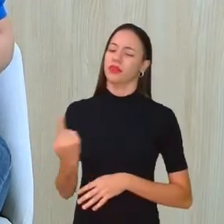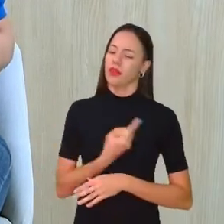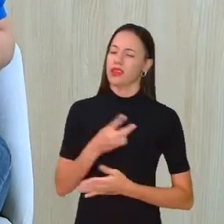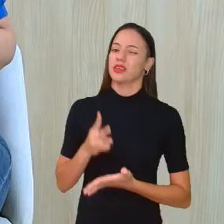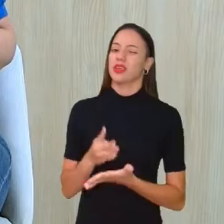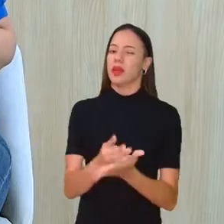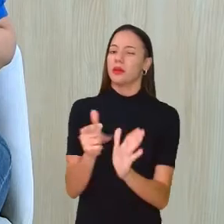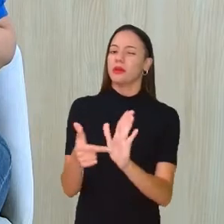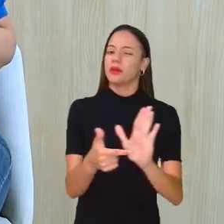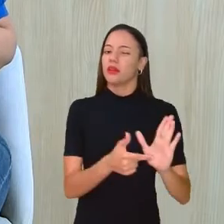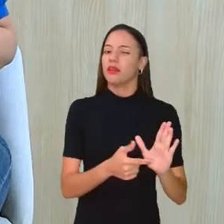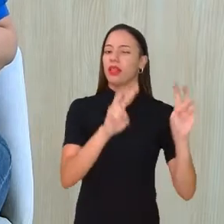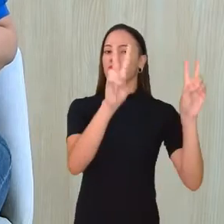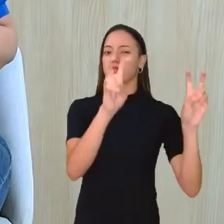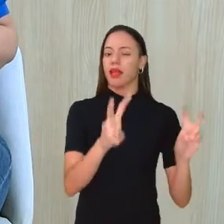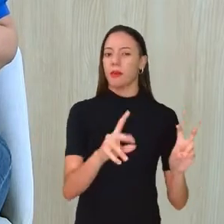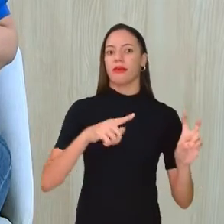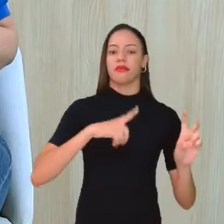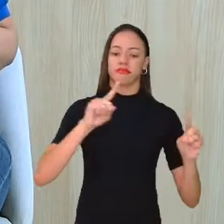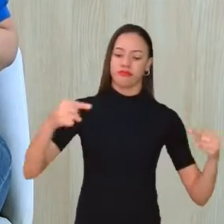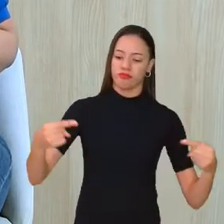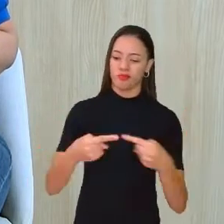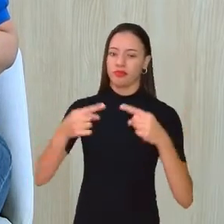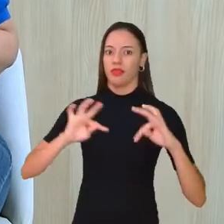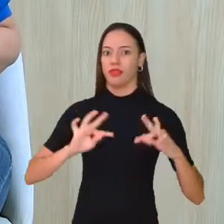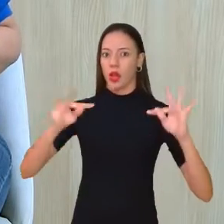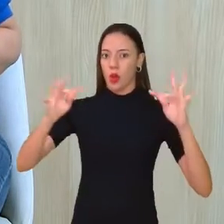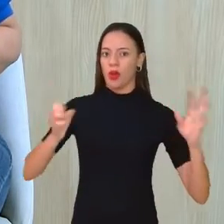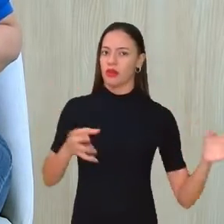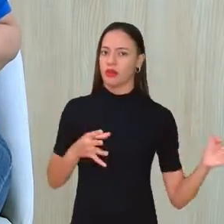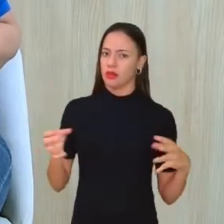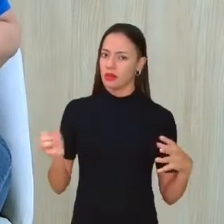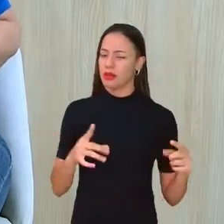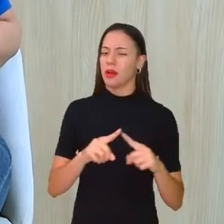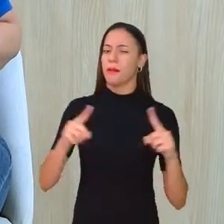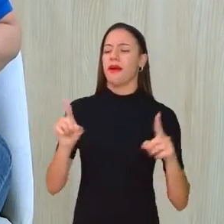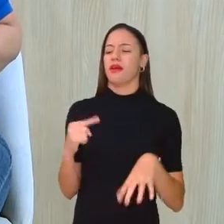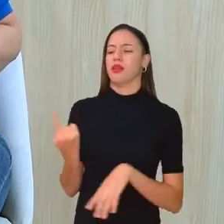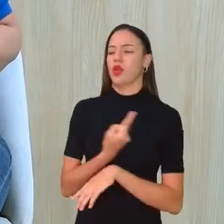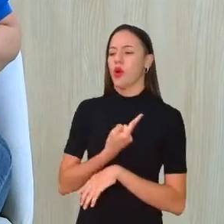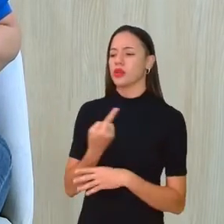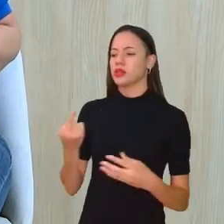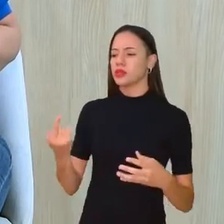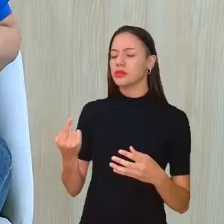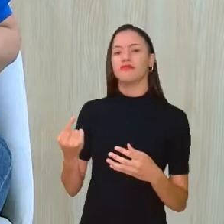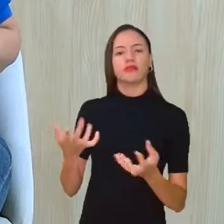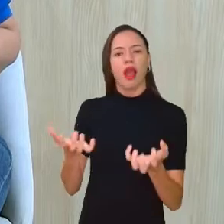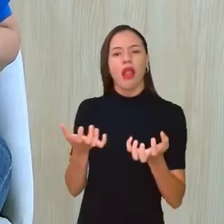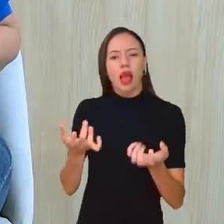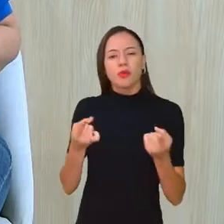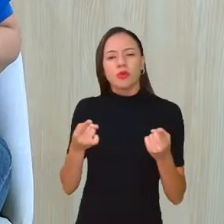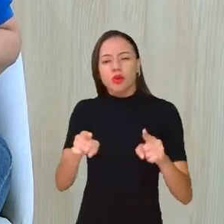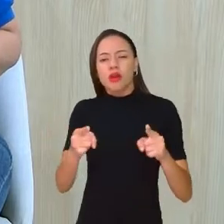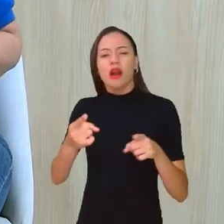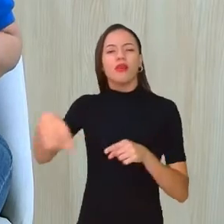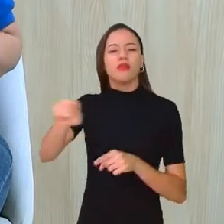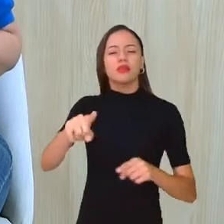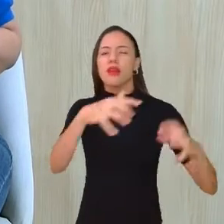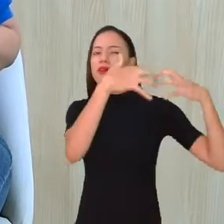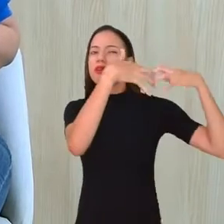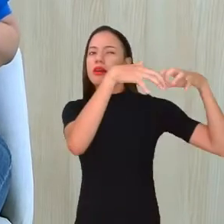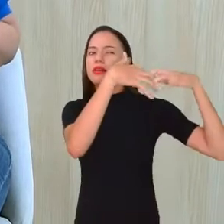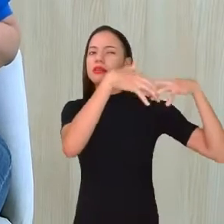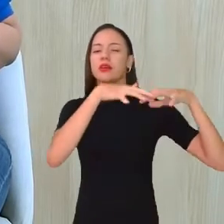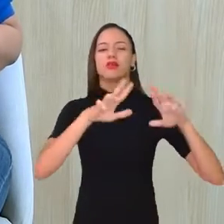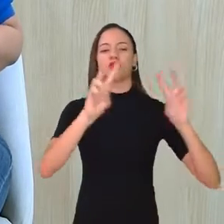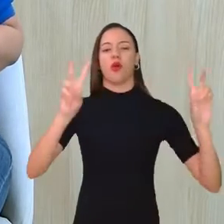temas assim que, mesmo ligado à tecnologia e inovação, a gente traz meio que uma maneira de refletir sobre todas essas situações,